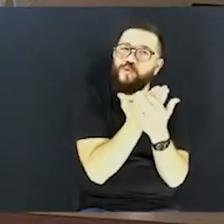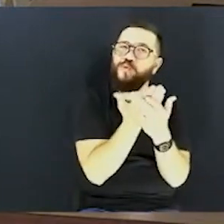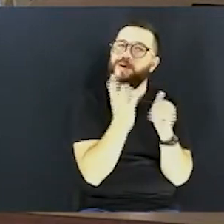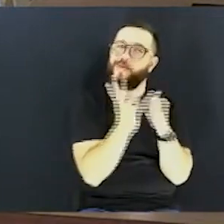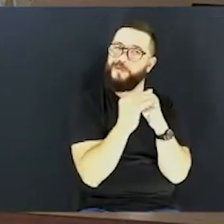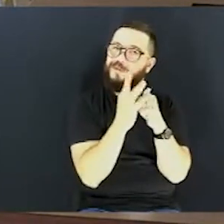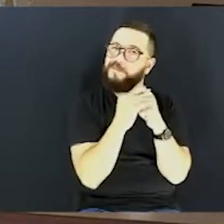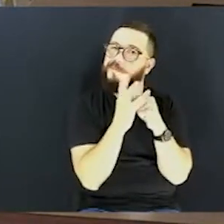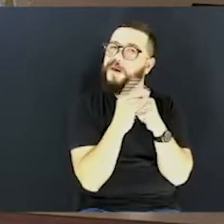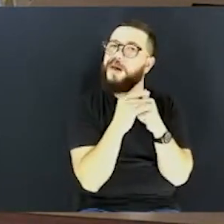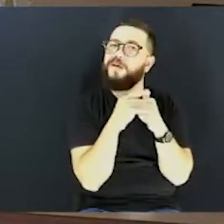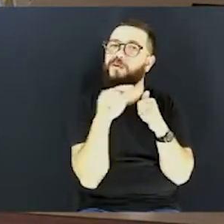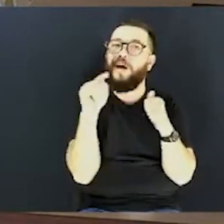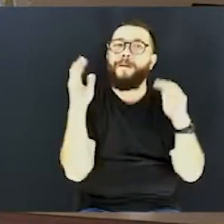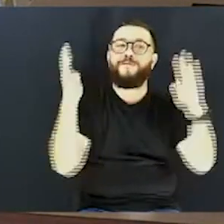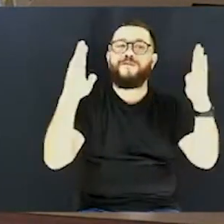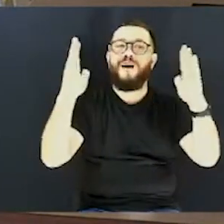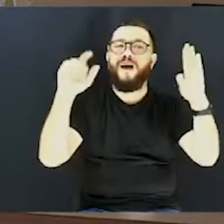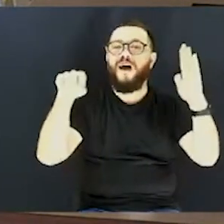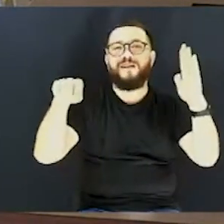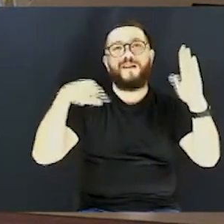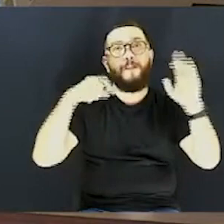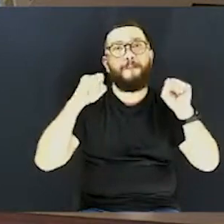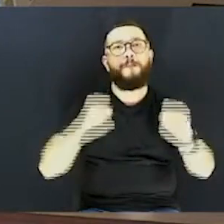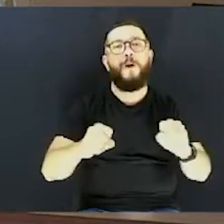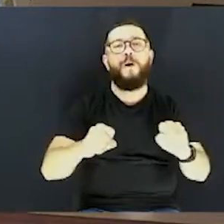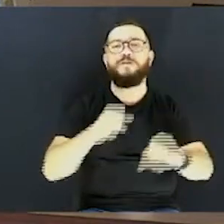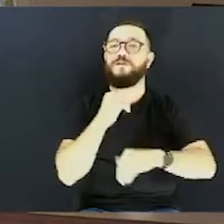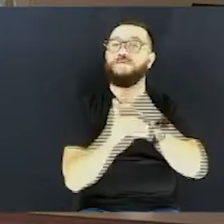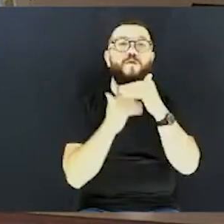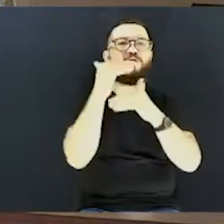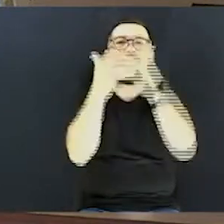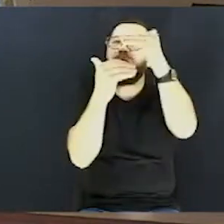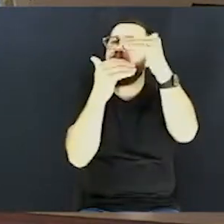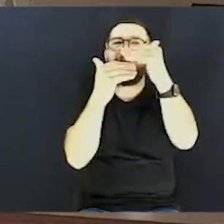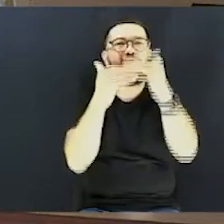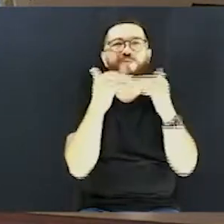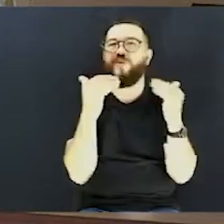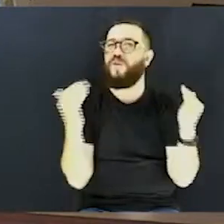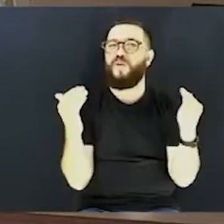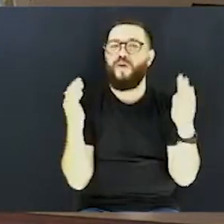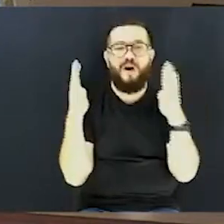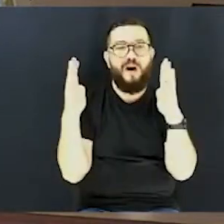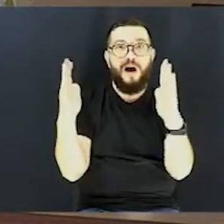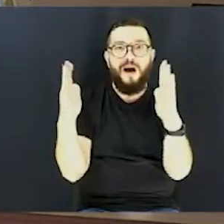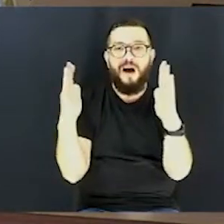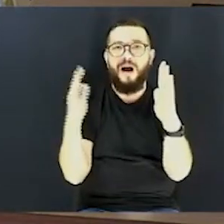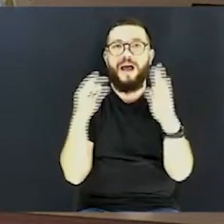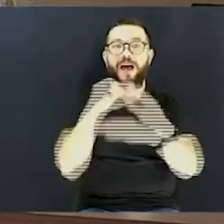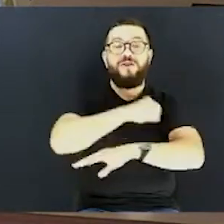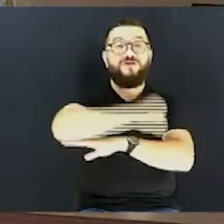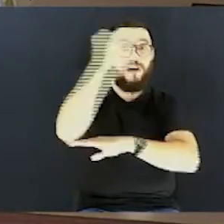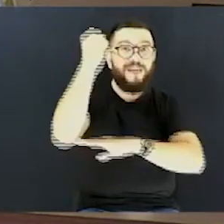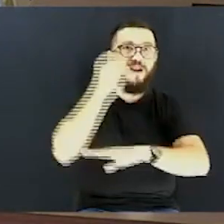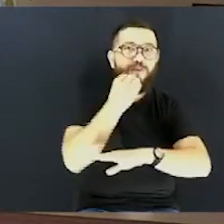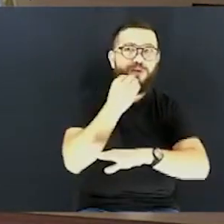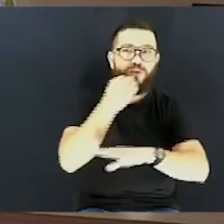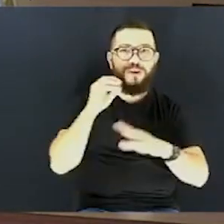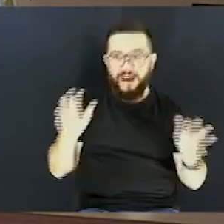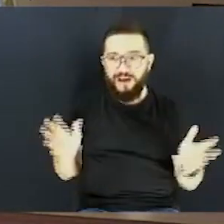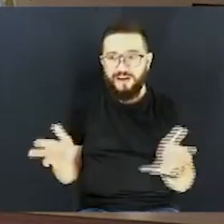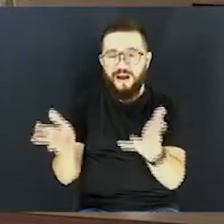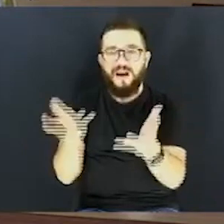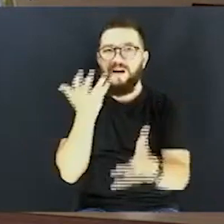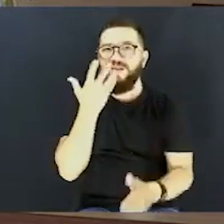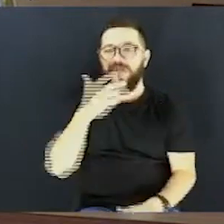de desenvolvimento, volto a repetir, que não volta mais, é uma janela de oportunidade que a gente tem para desenvolver essa criança. Então, se a gente vai